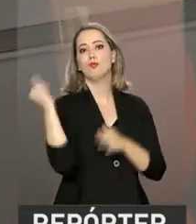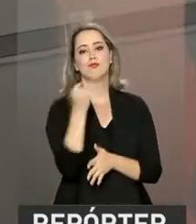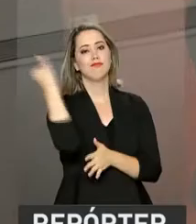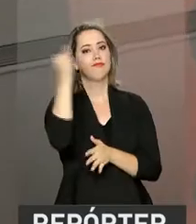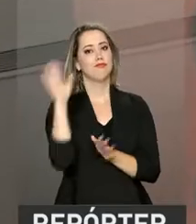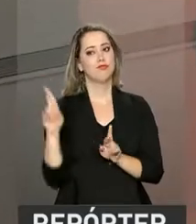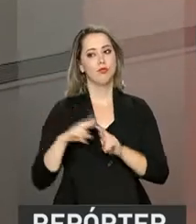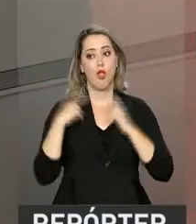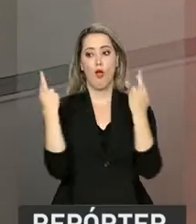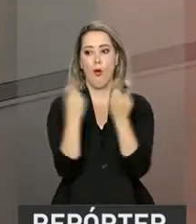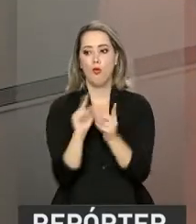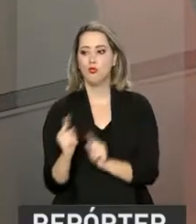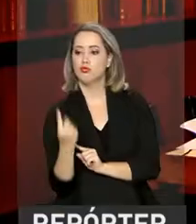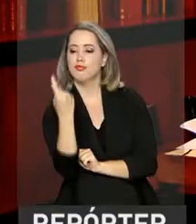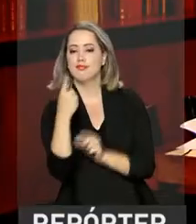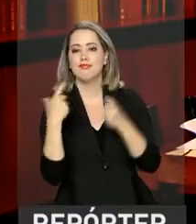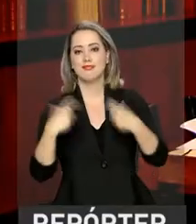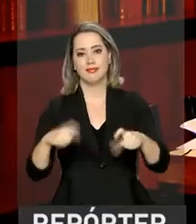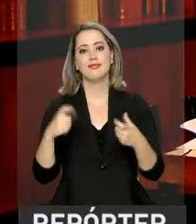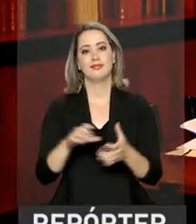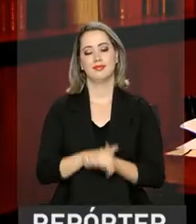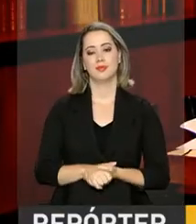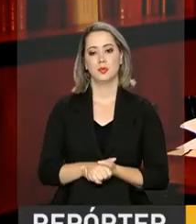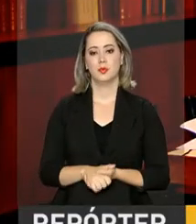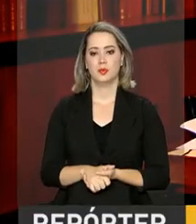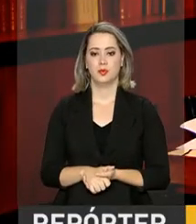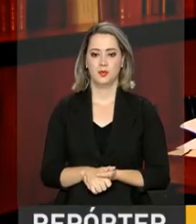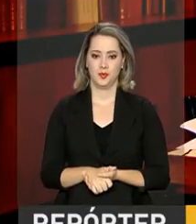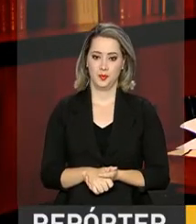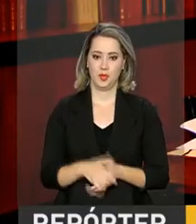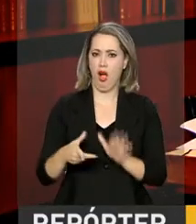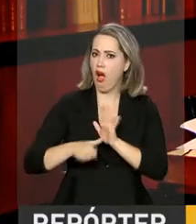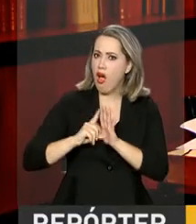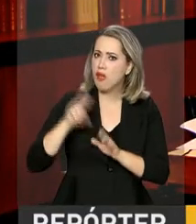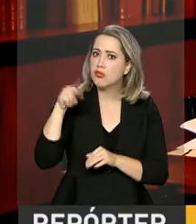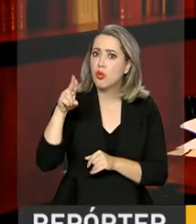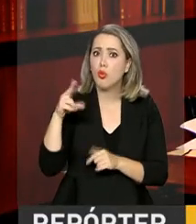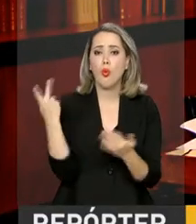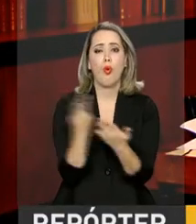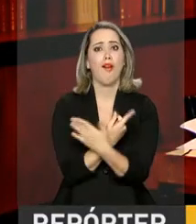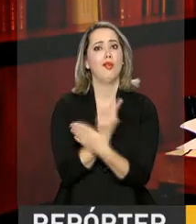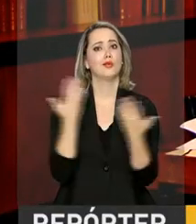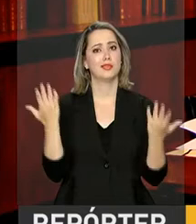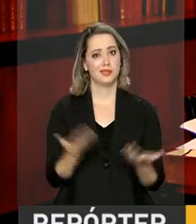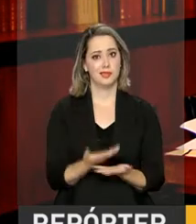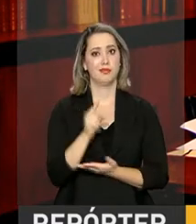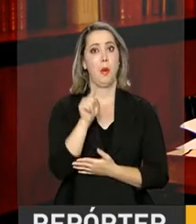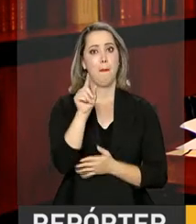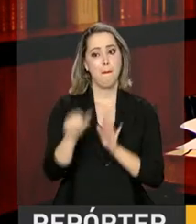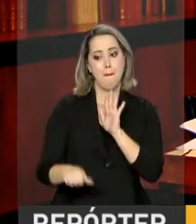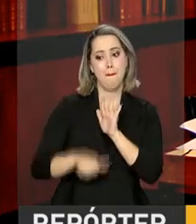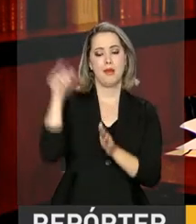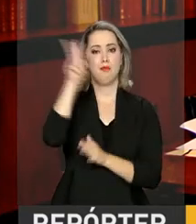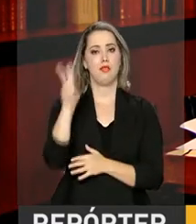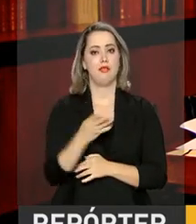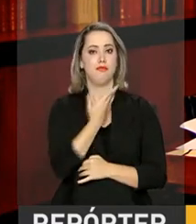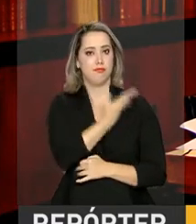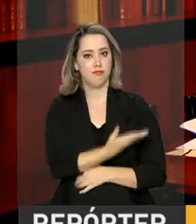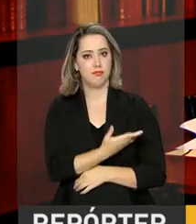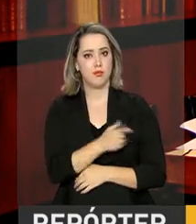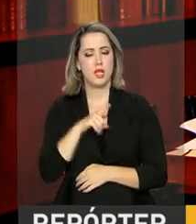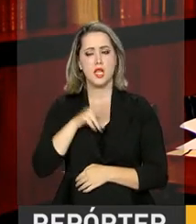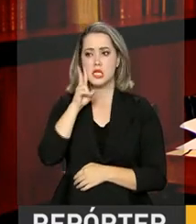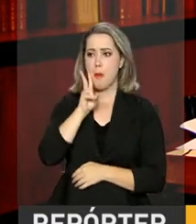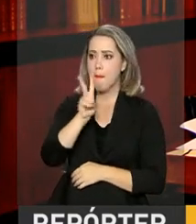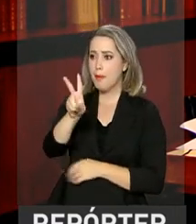reunidos em um só lugar este documento nunca foram reunidos da maneira como eles estão ele se traçam um panorama